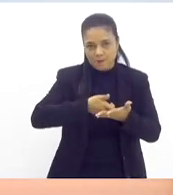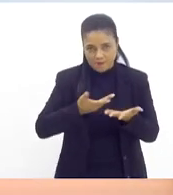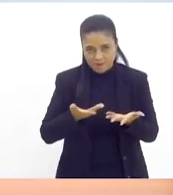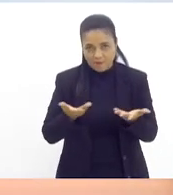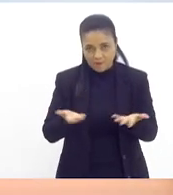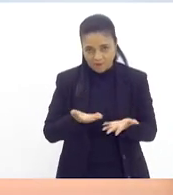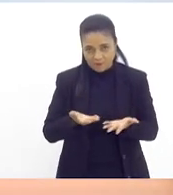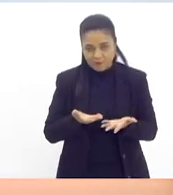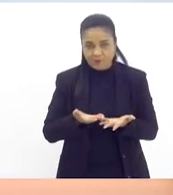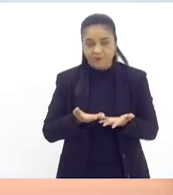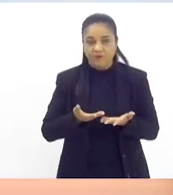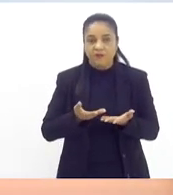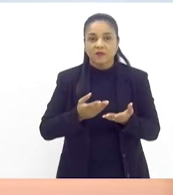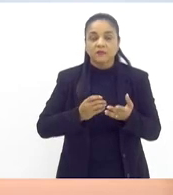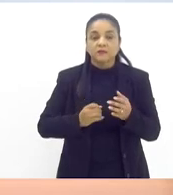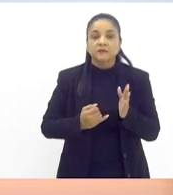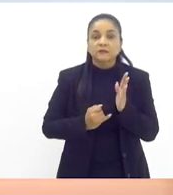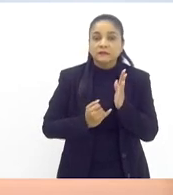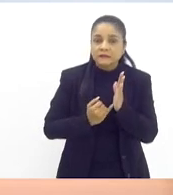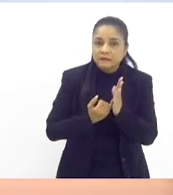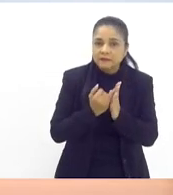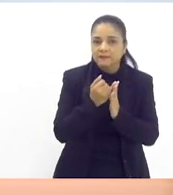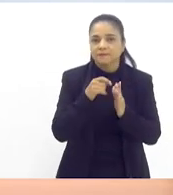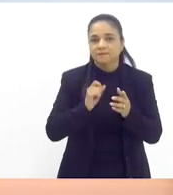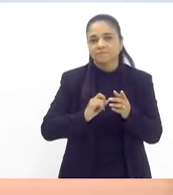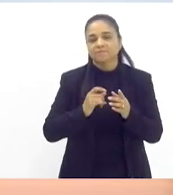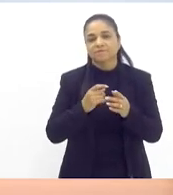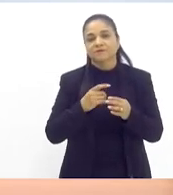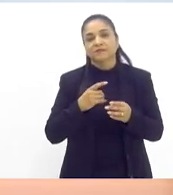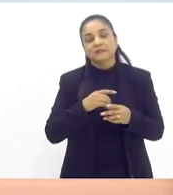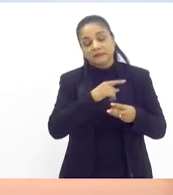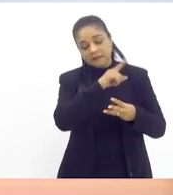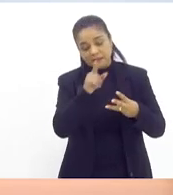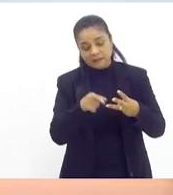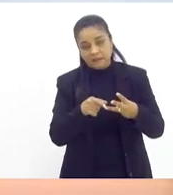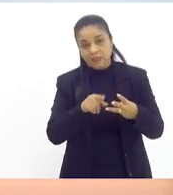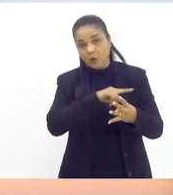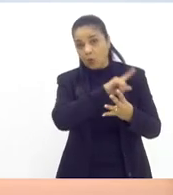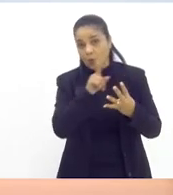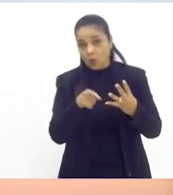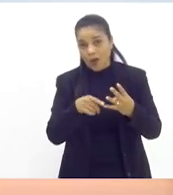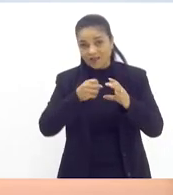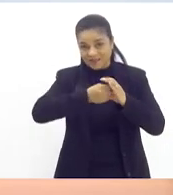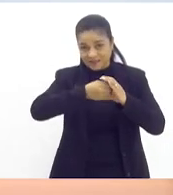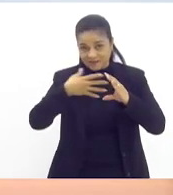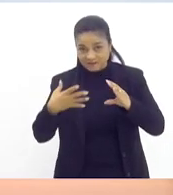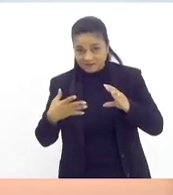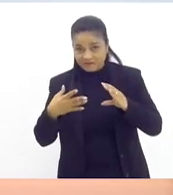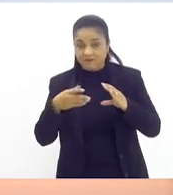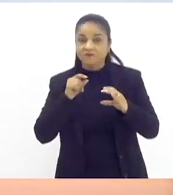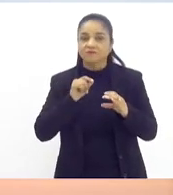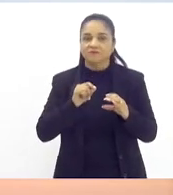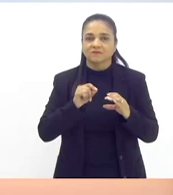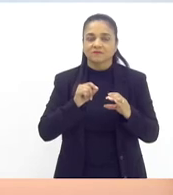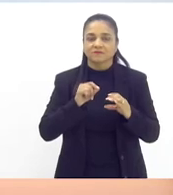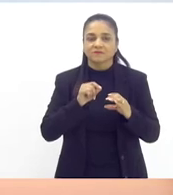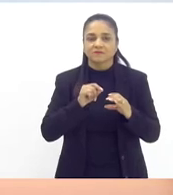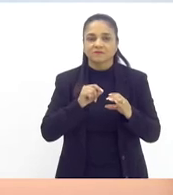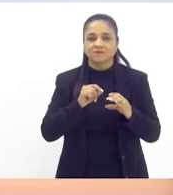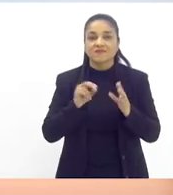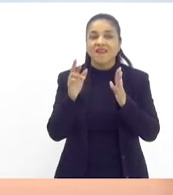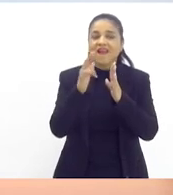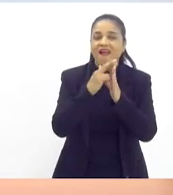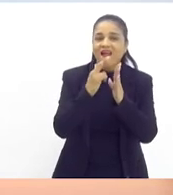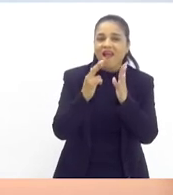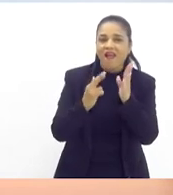Então, tributação do destino é a terceira característica. Quarta característica são